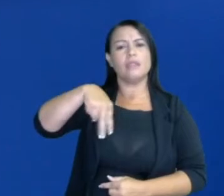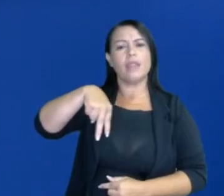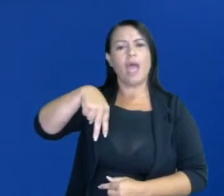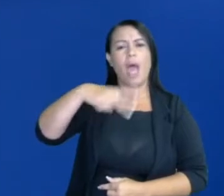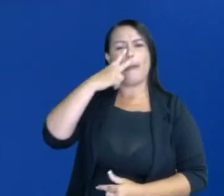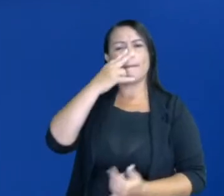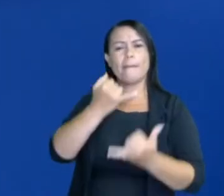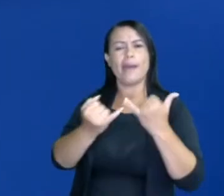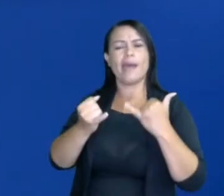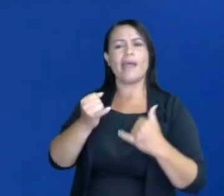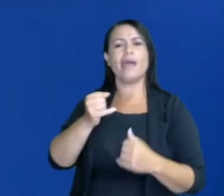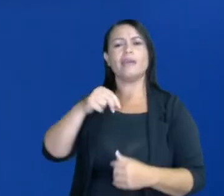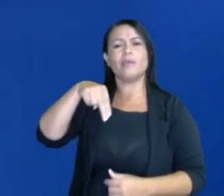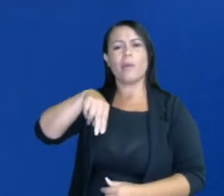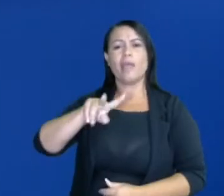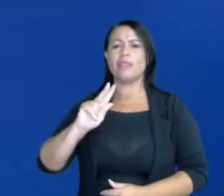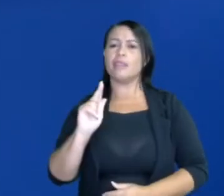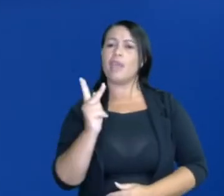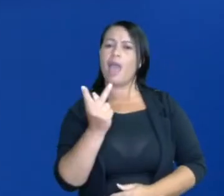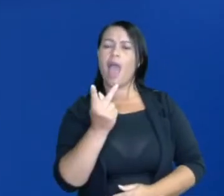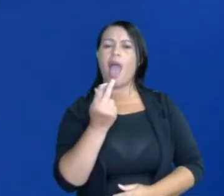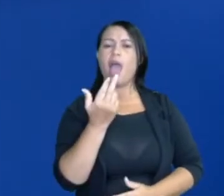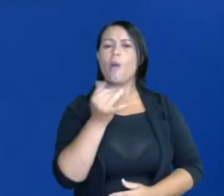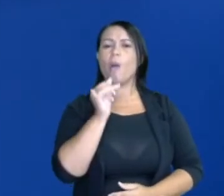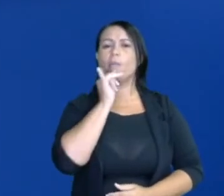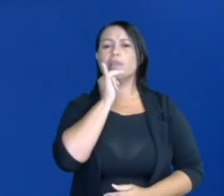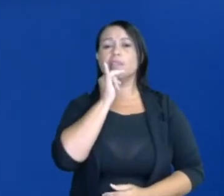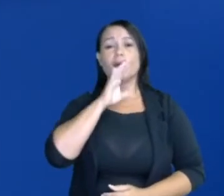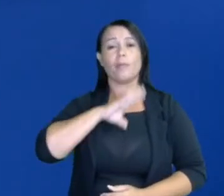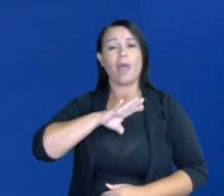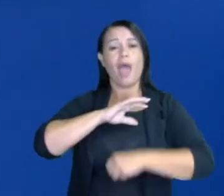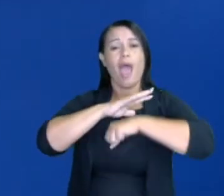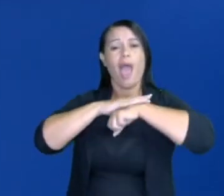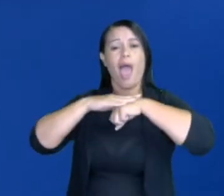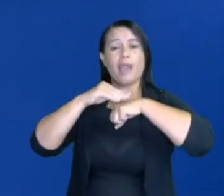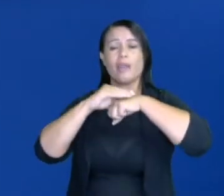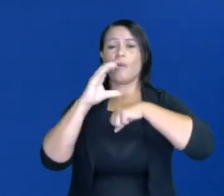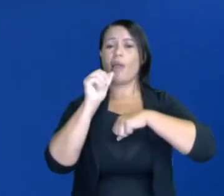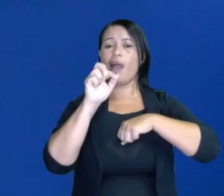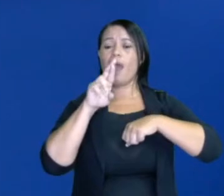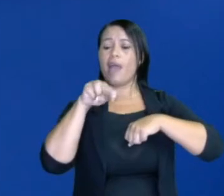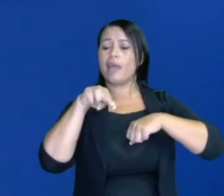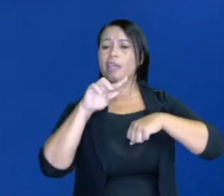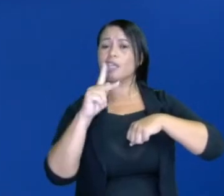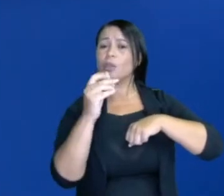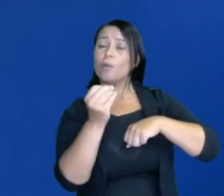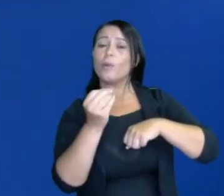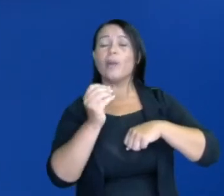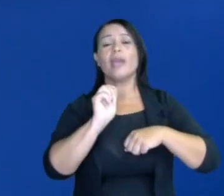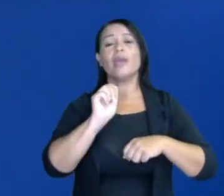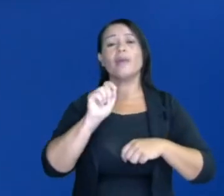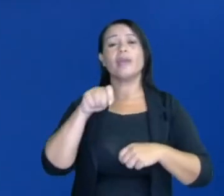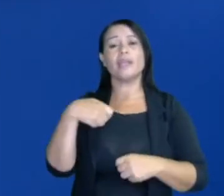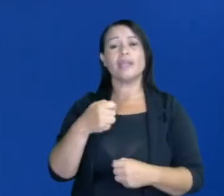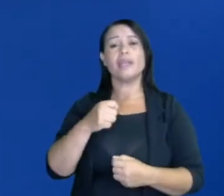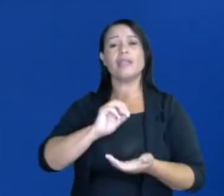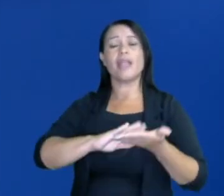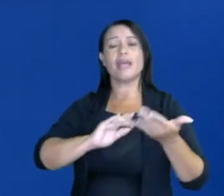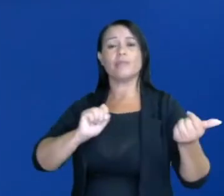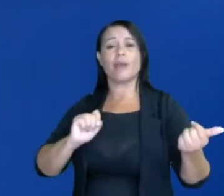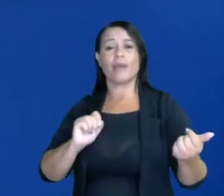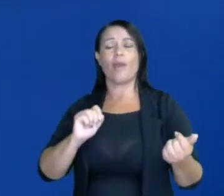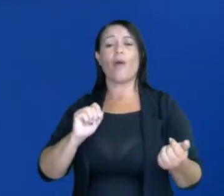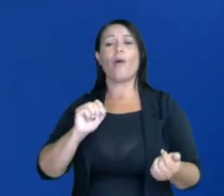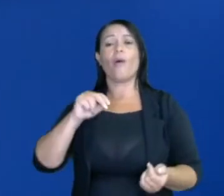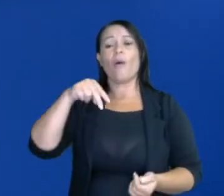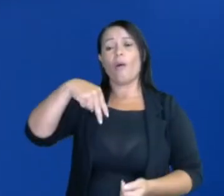som do nosso NH, como em carinho, em português, que a gente escreve com NH, e em espanhol a gente escreve carinho